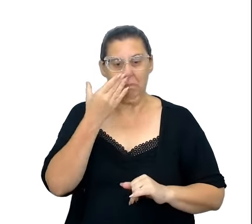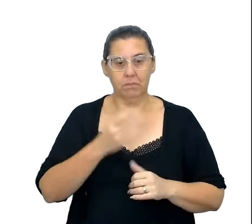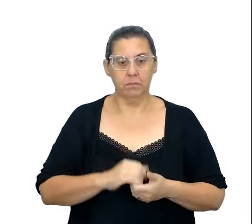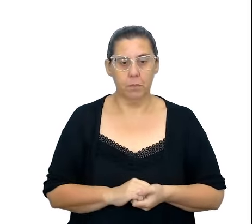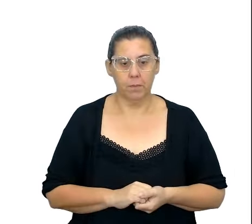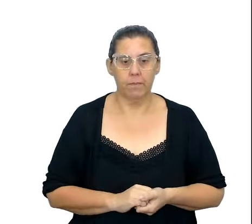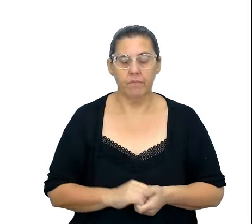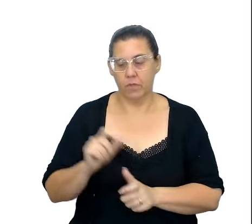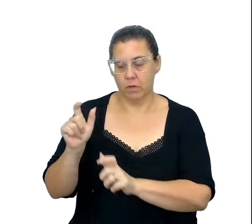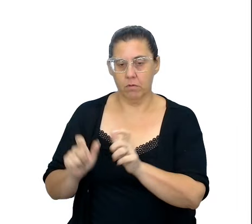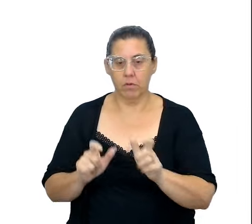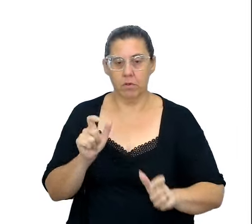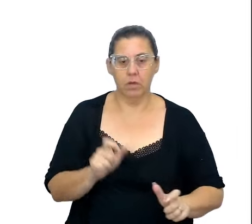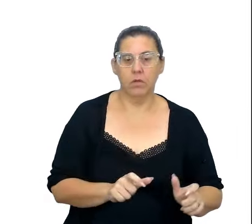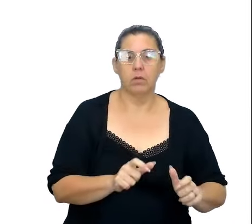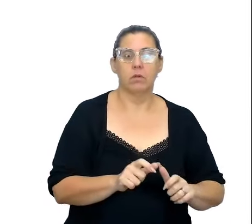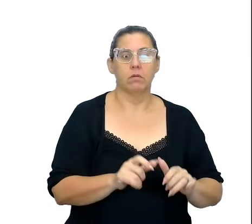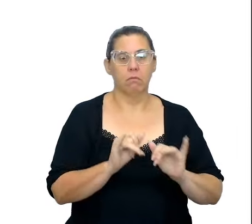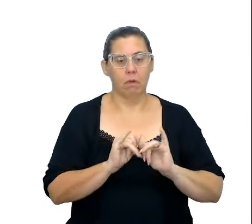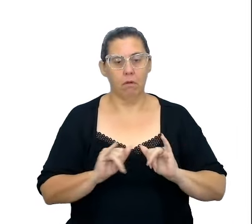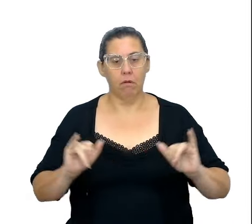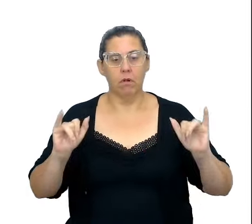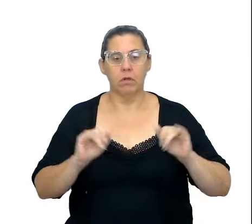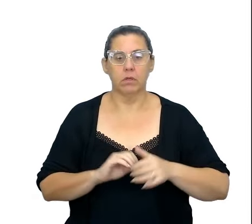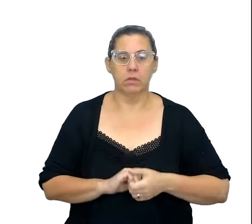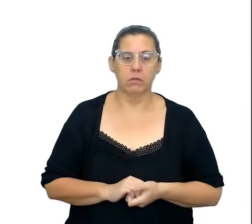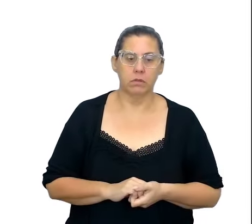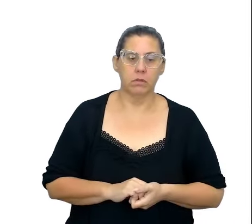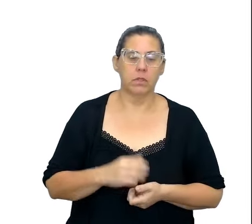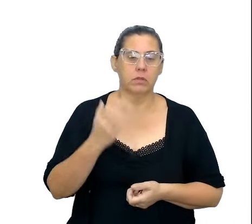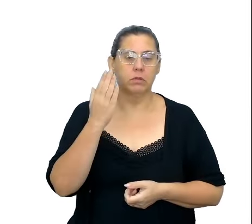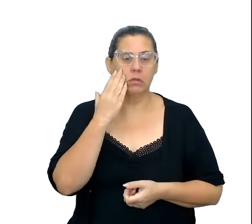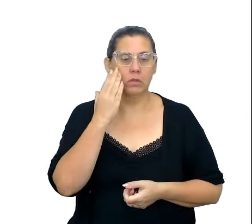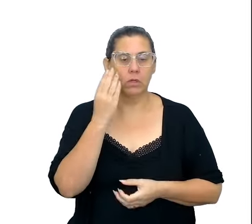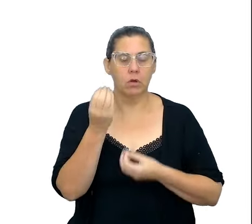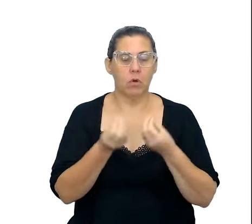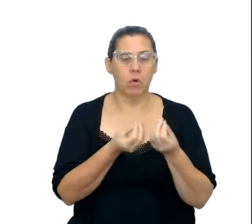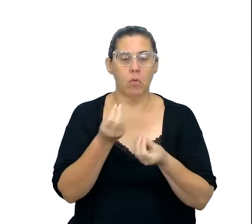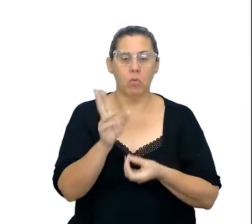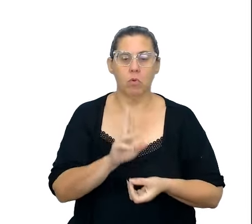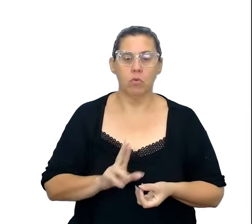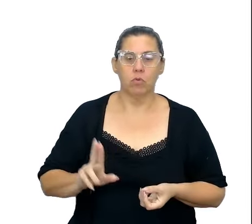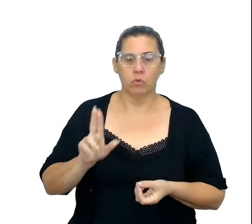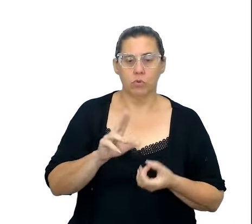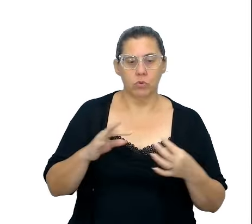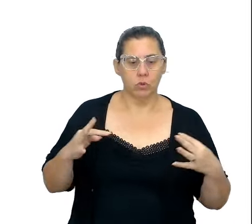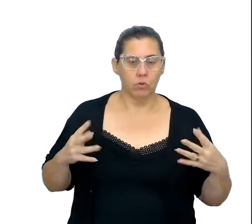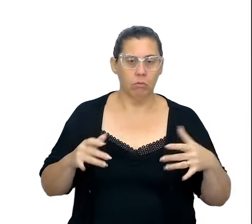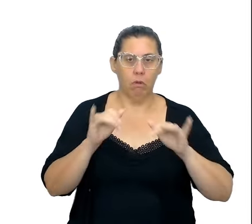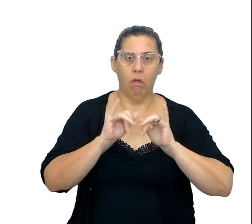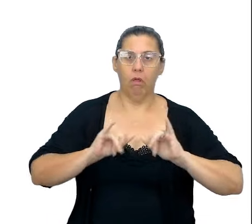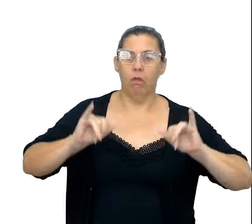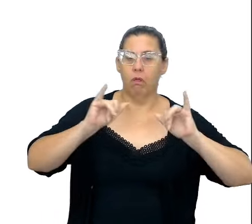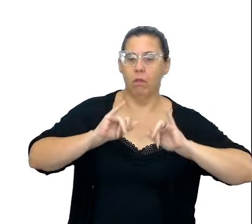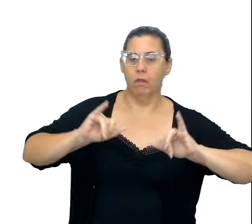Os personagens, o enredo, o narrador, saber também como utilizar a questão do discurso, que é importantíssimo, uma vez que a